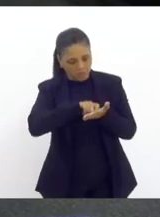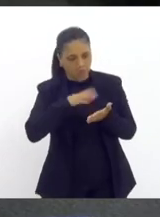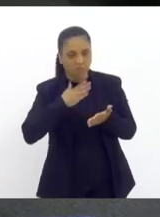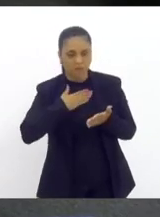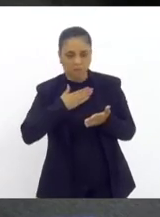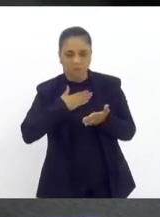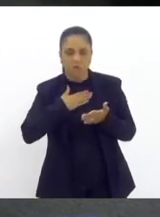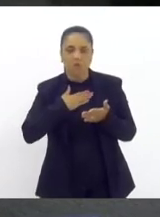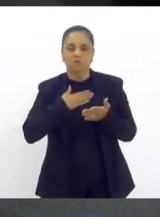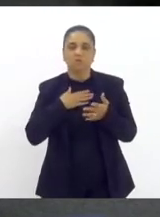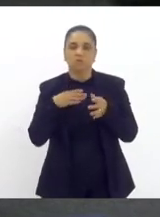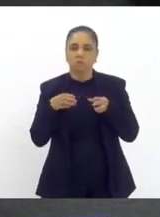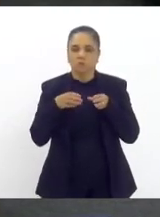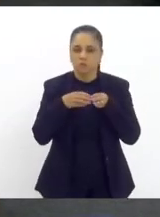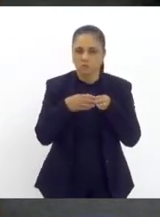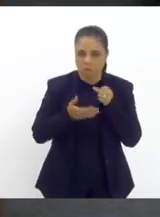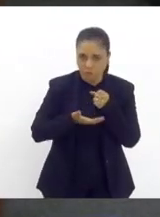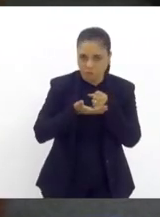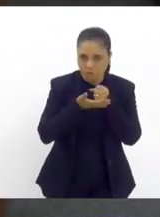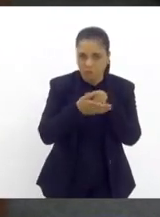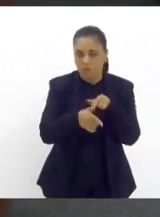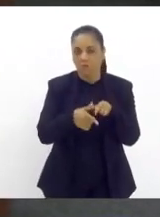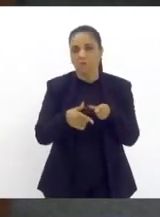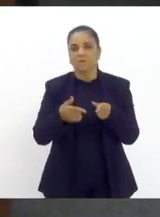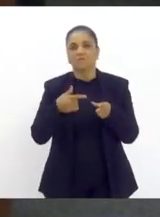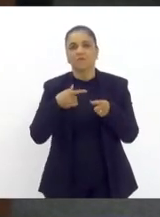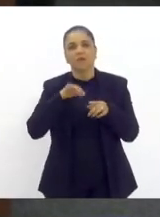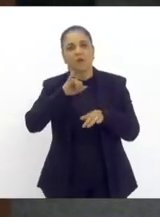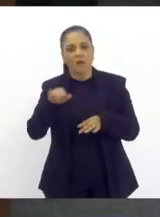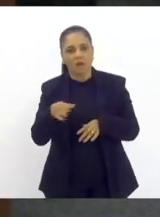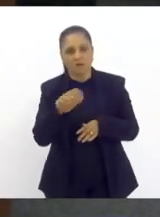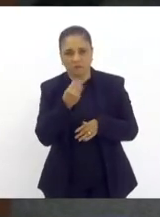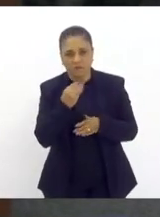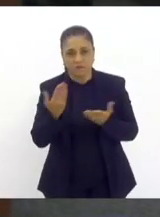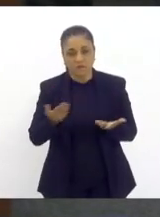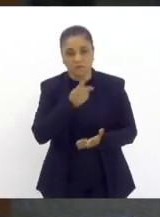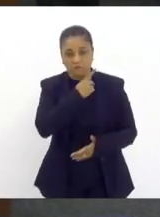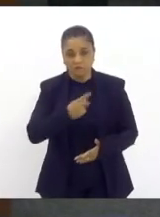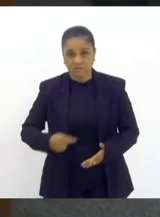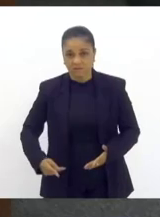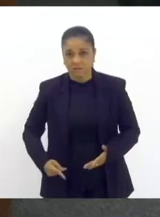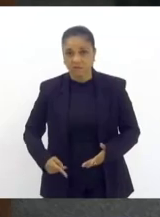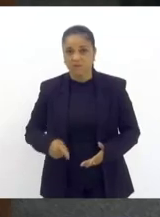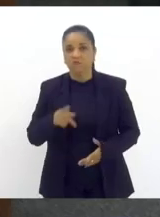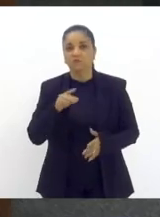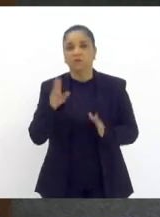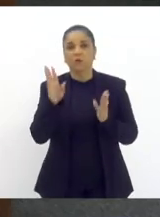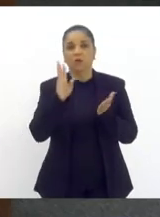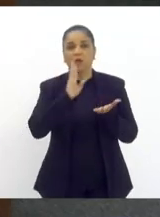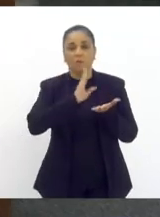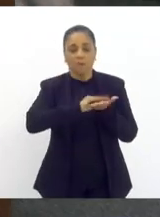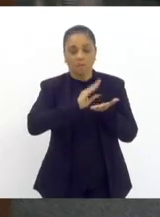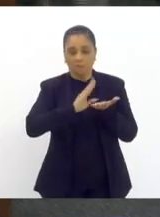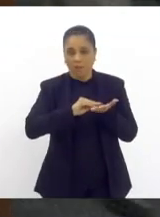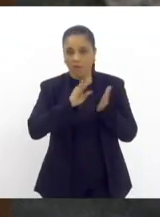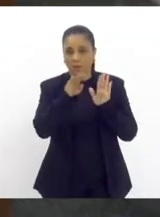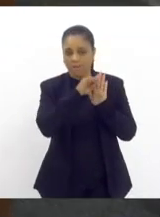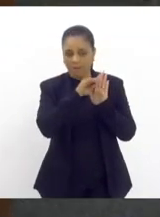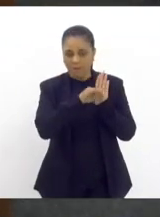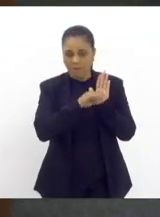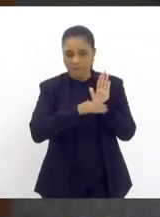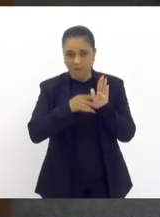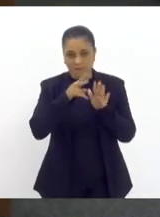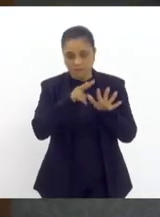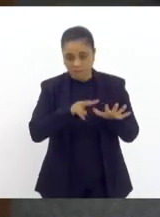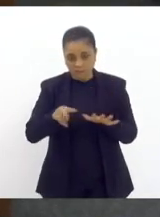assessoria e mas eu queria aproveitar Presidente e pedir para colocar em pauta na próxima semana